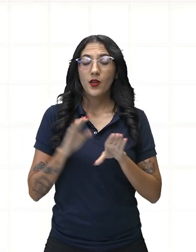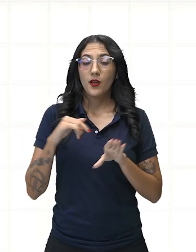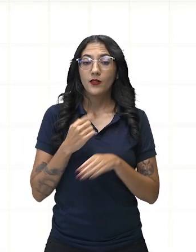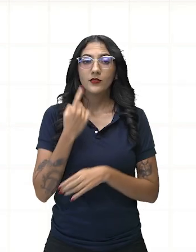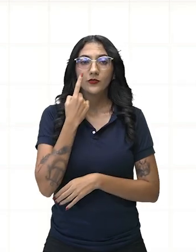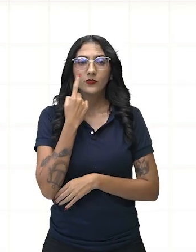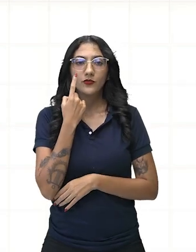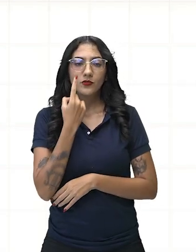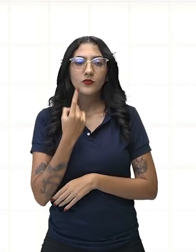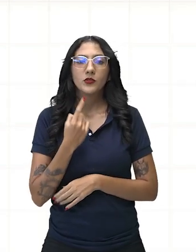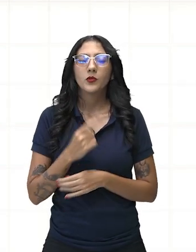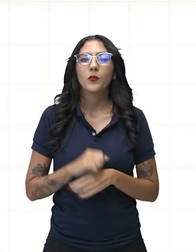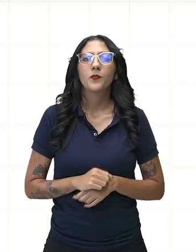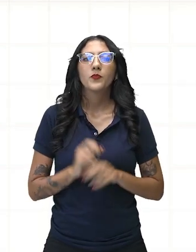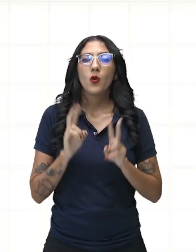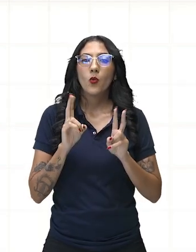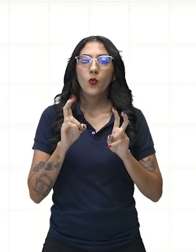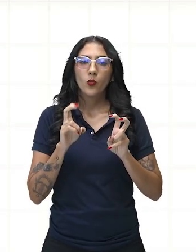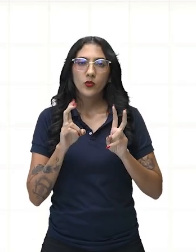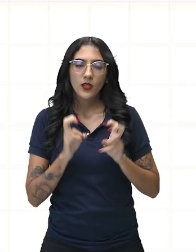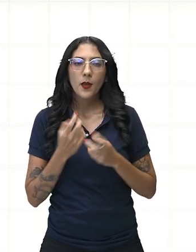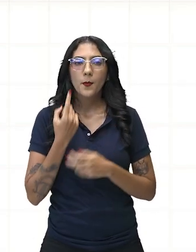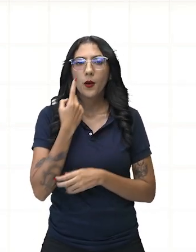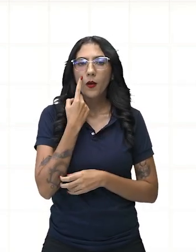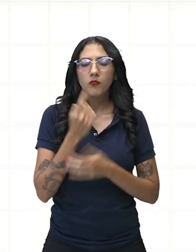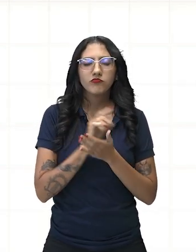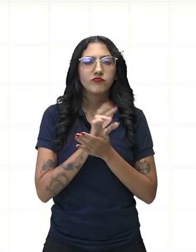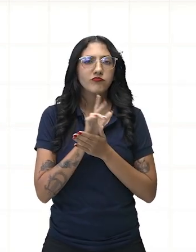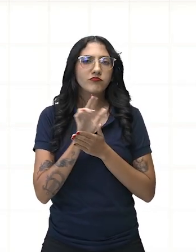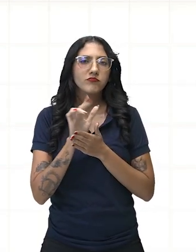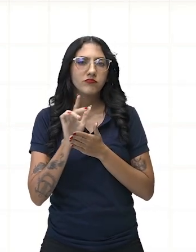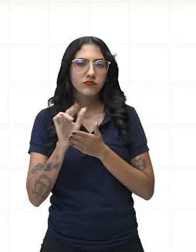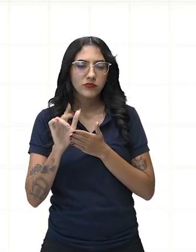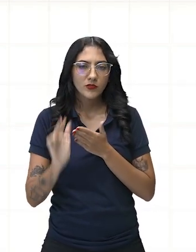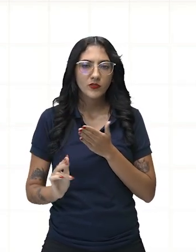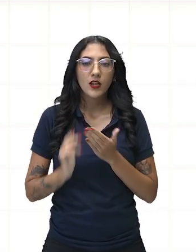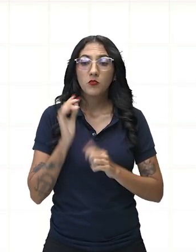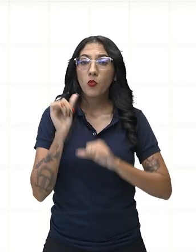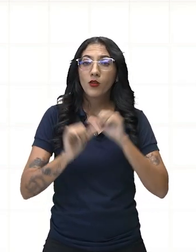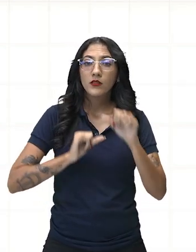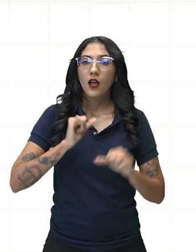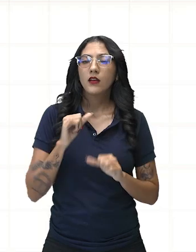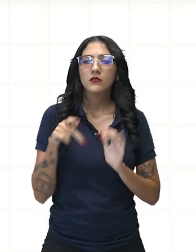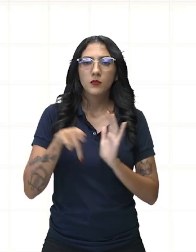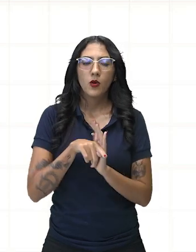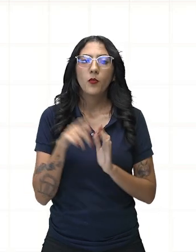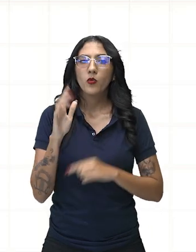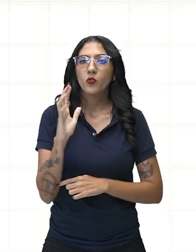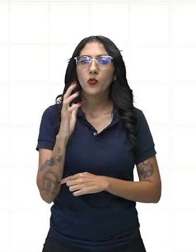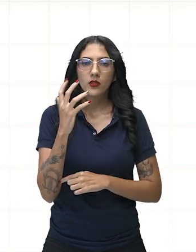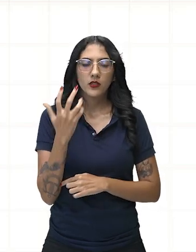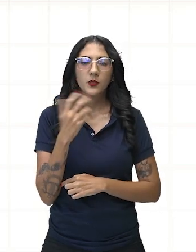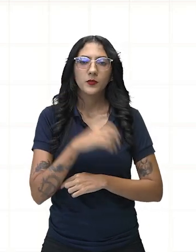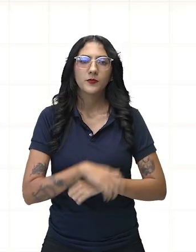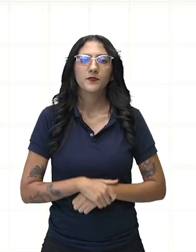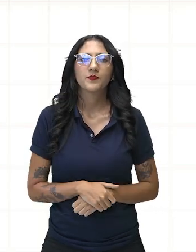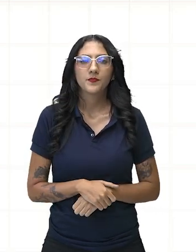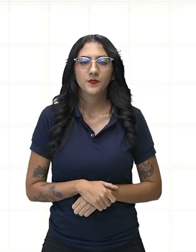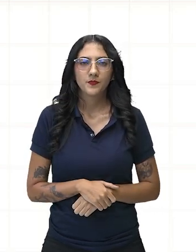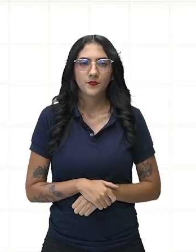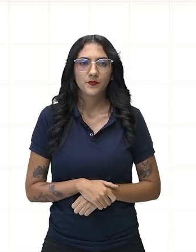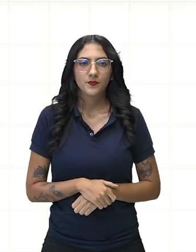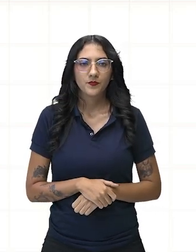sobre efeito estufa, aquecimento global e mudanças climáticas. E aí eu gostaria de destacar